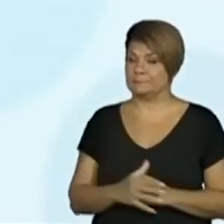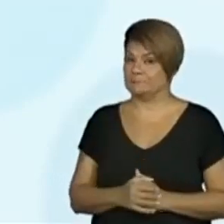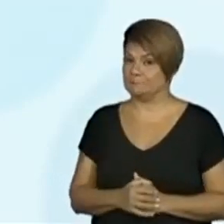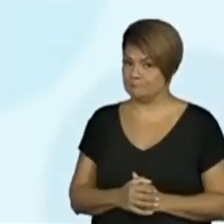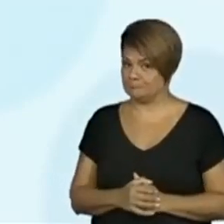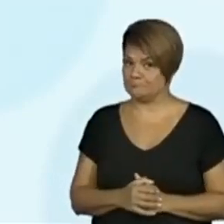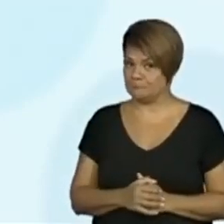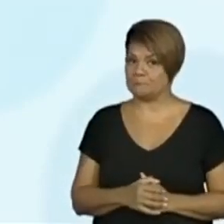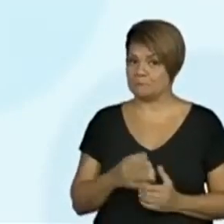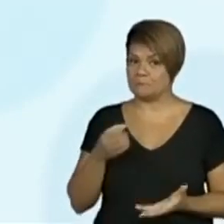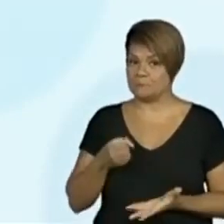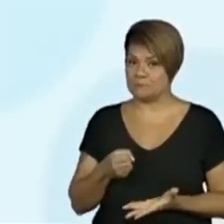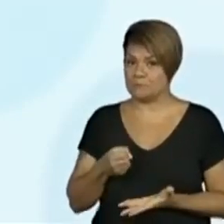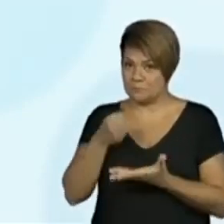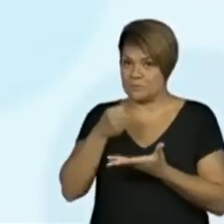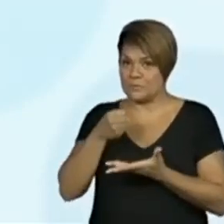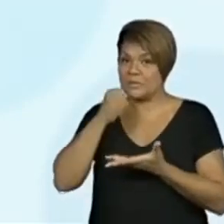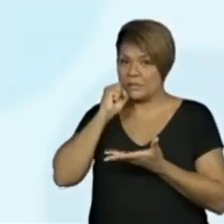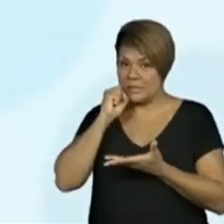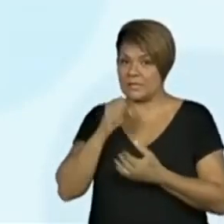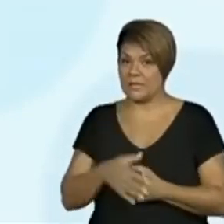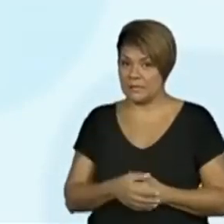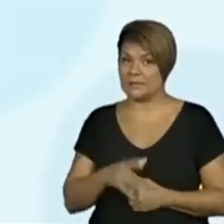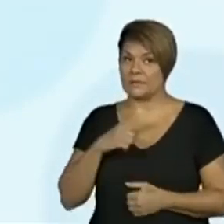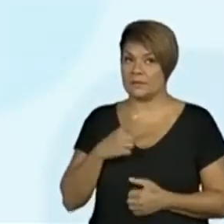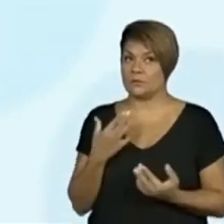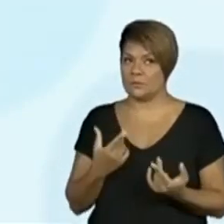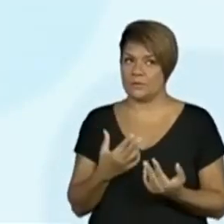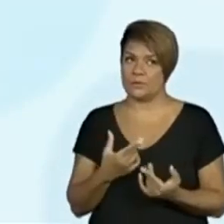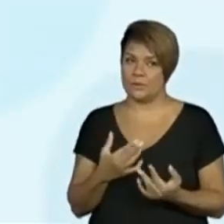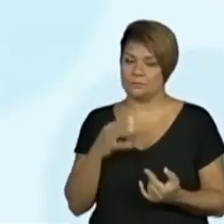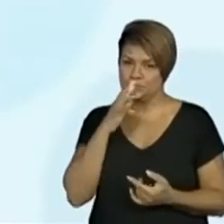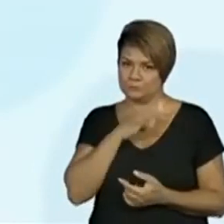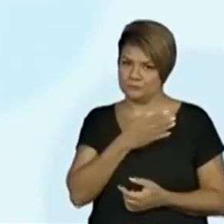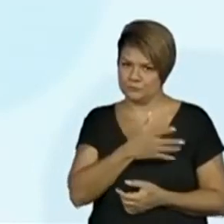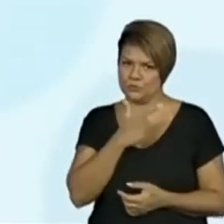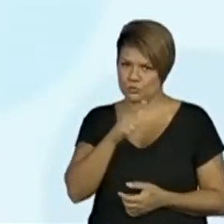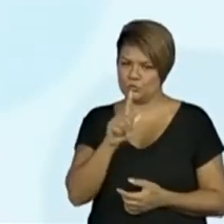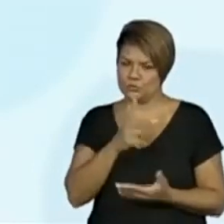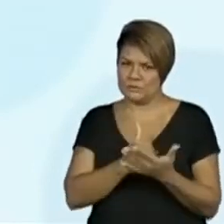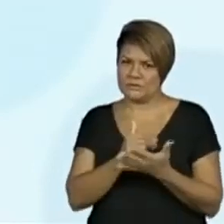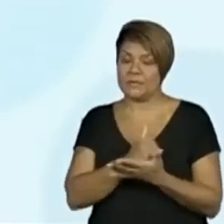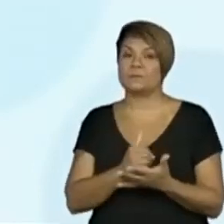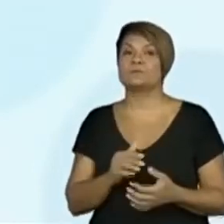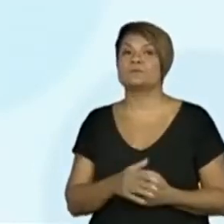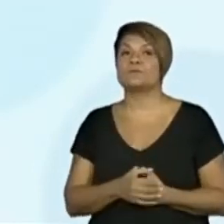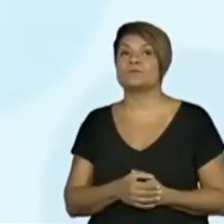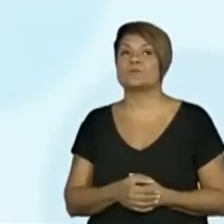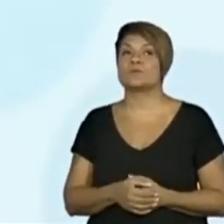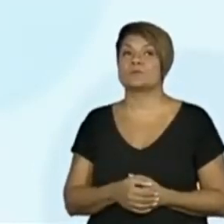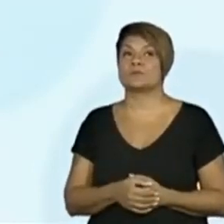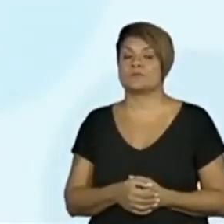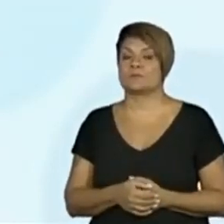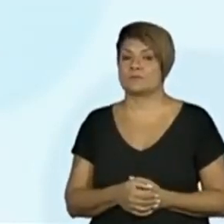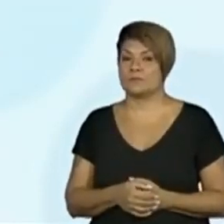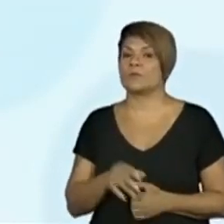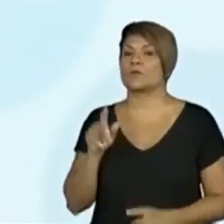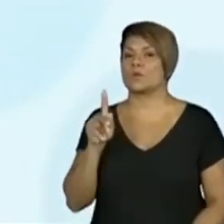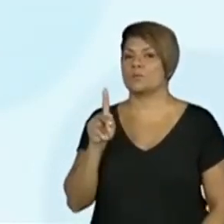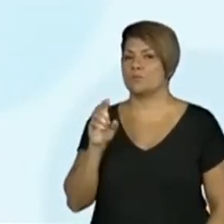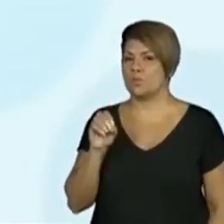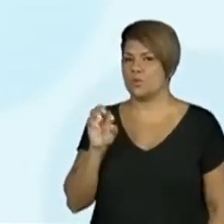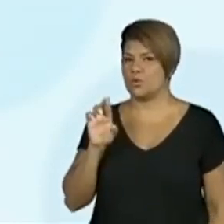a caneca que a gente tem uma igual a 15 com outro desenho né mas temos uma de